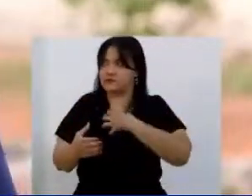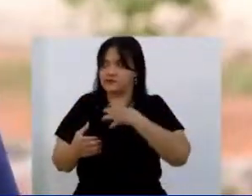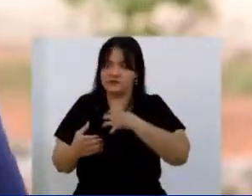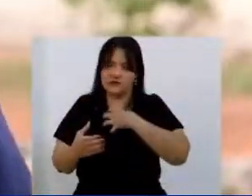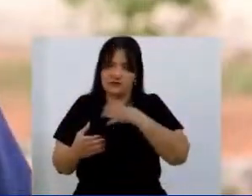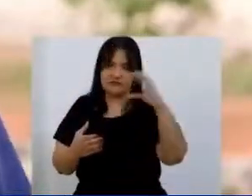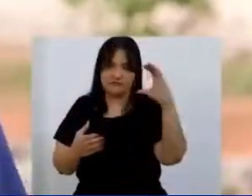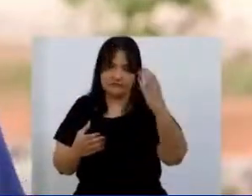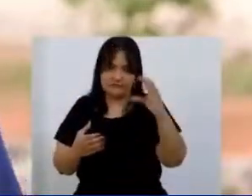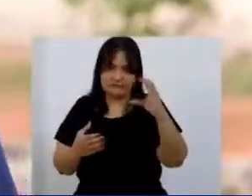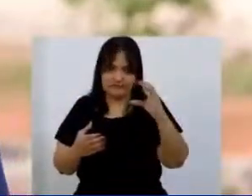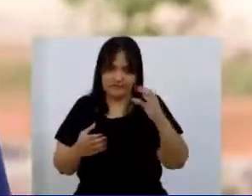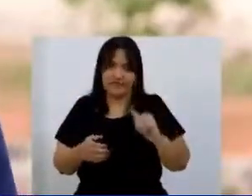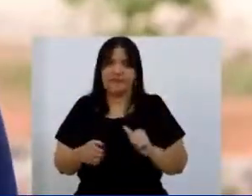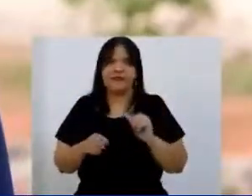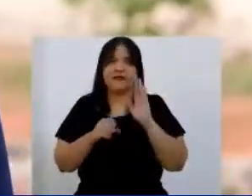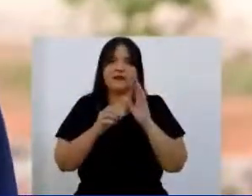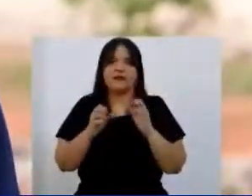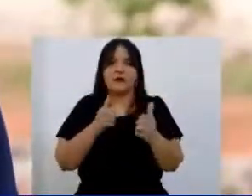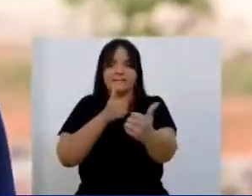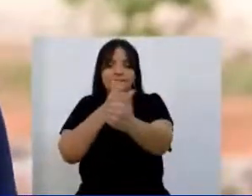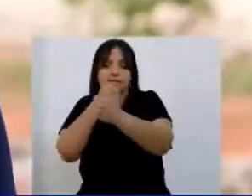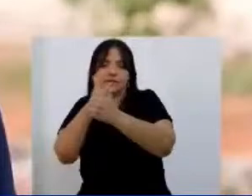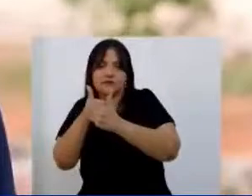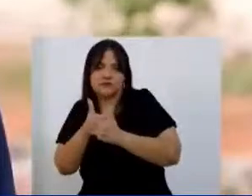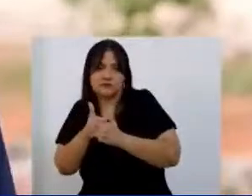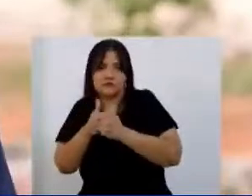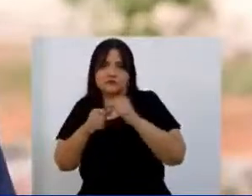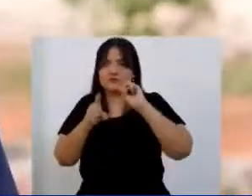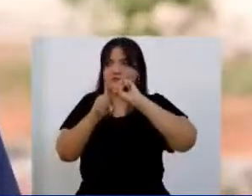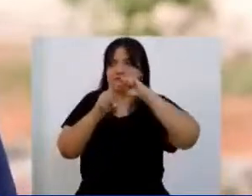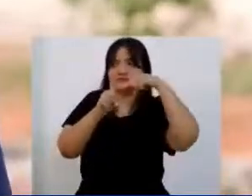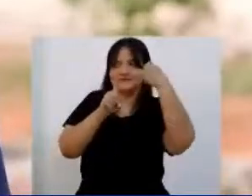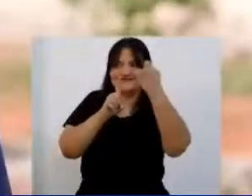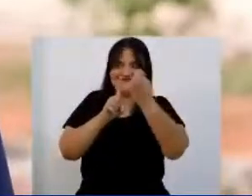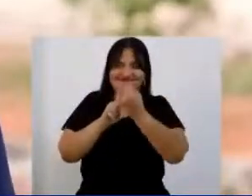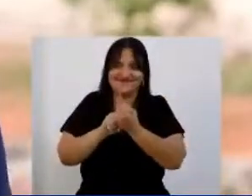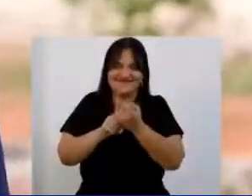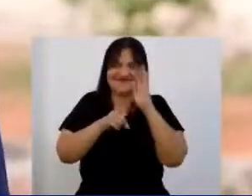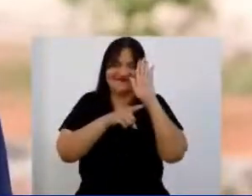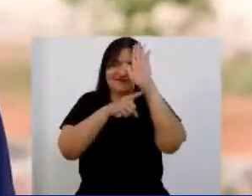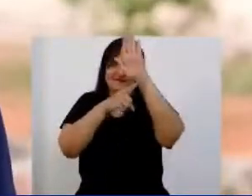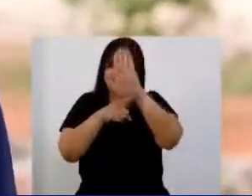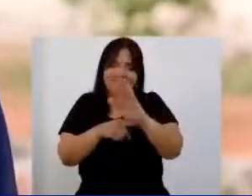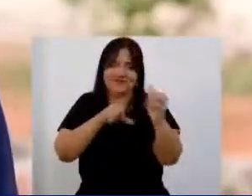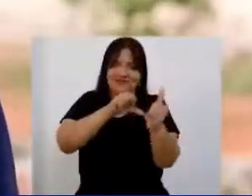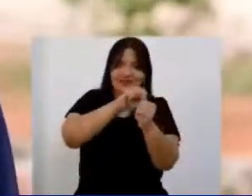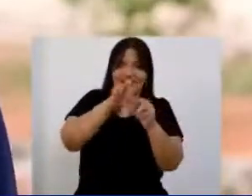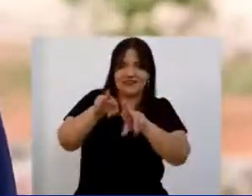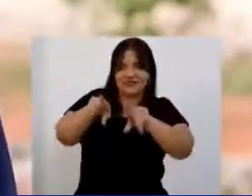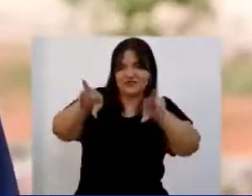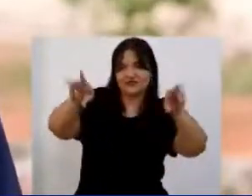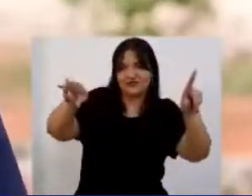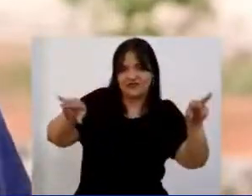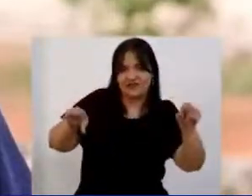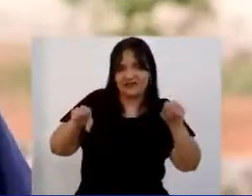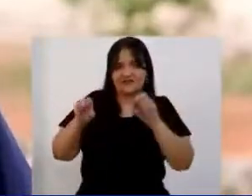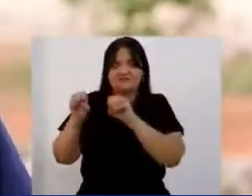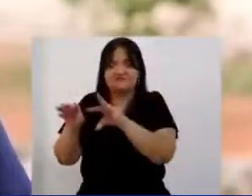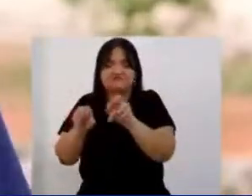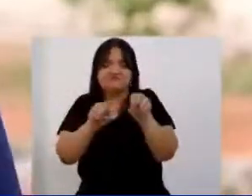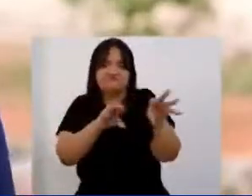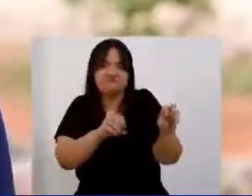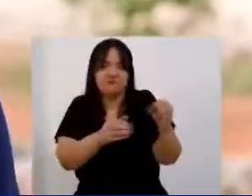fazendo contato e aproximando a universidade da comunidade por meio dos outros coletivos culturais de incentivo à leitura,